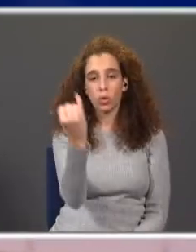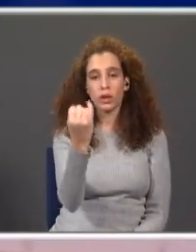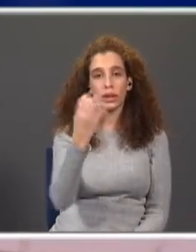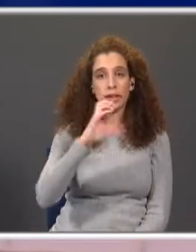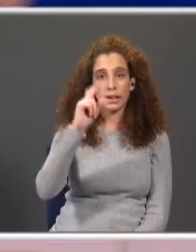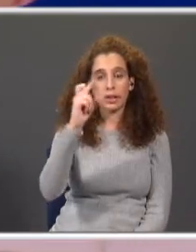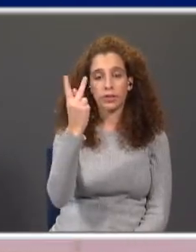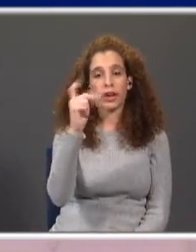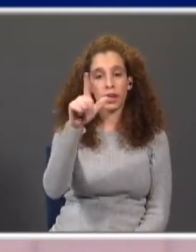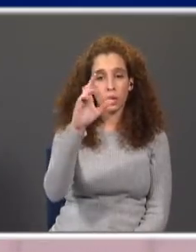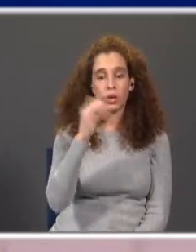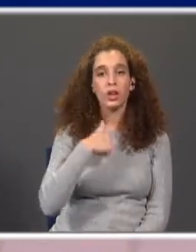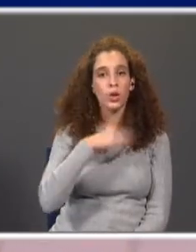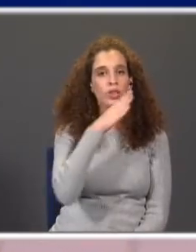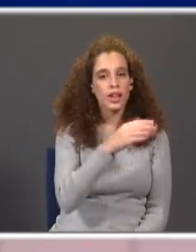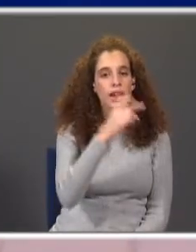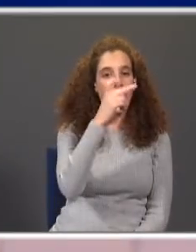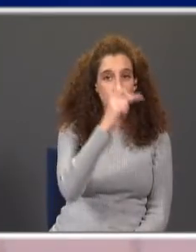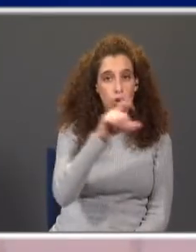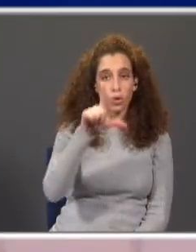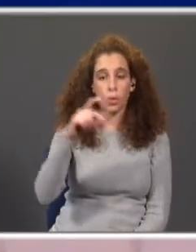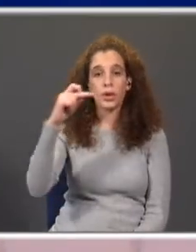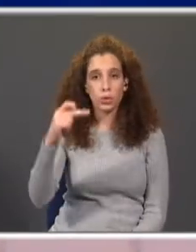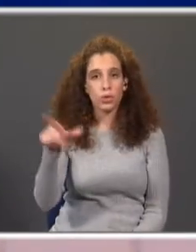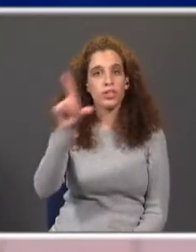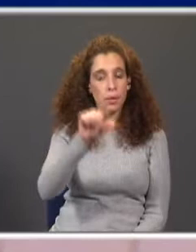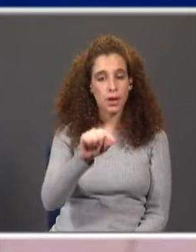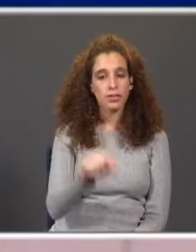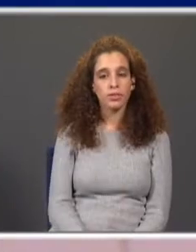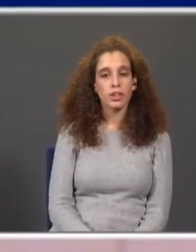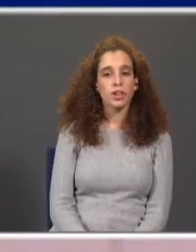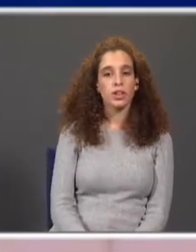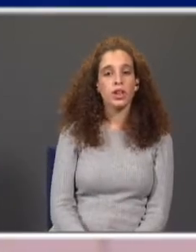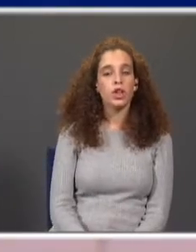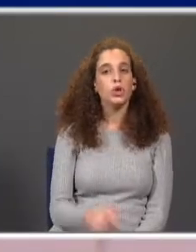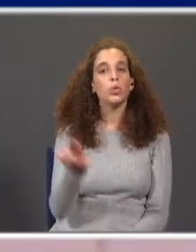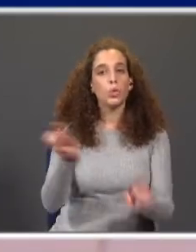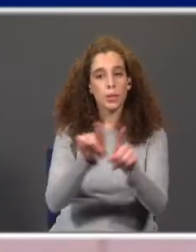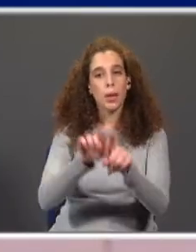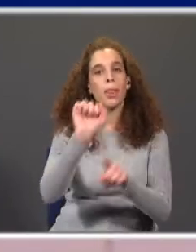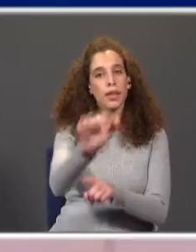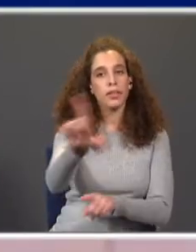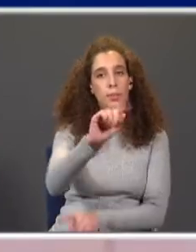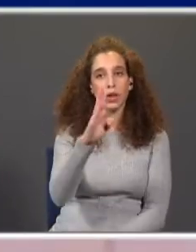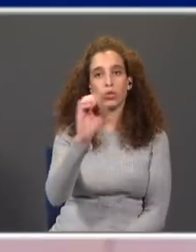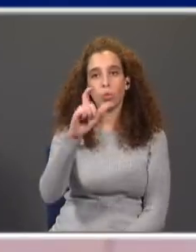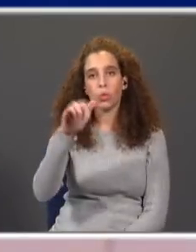Lobo Antunes também lá estava, assim como João Lobo Antunes, um dos seus irmãos.